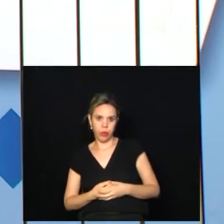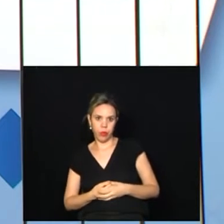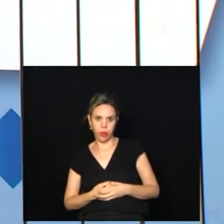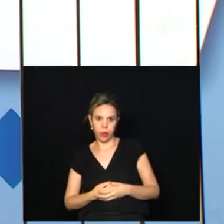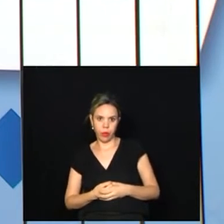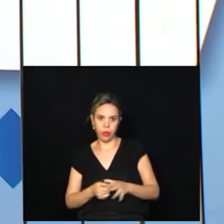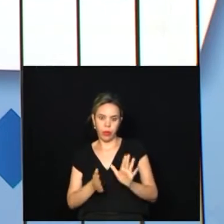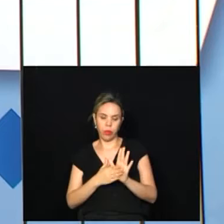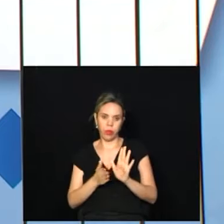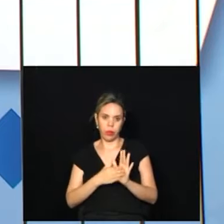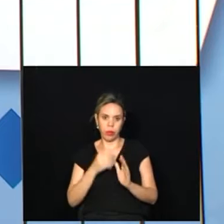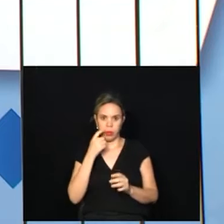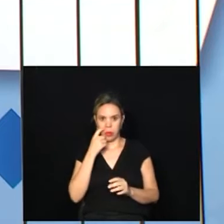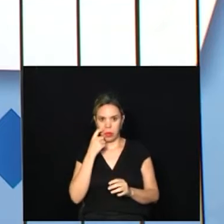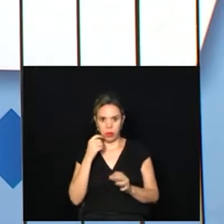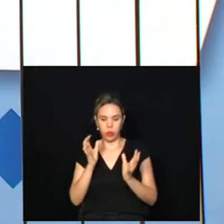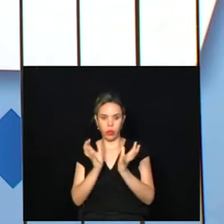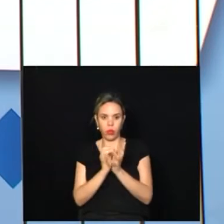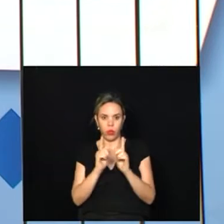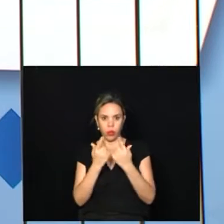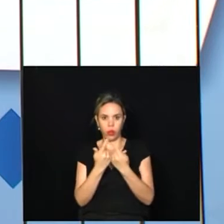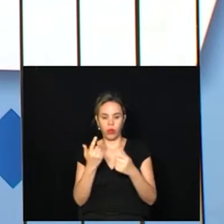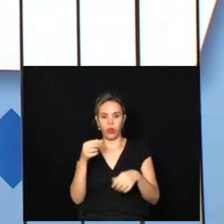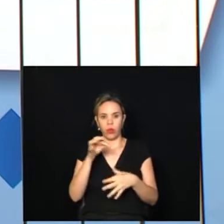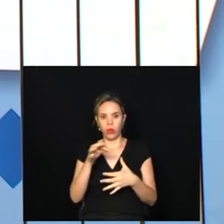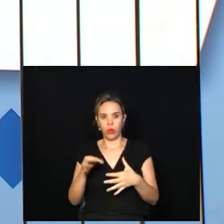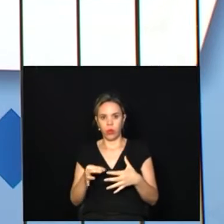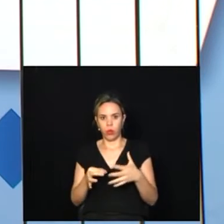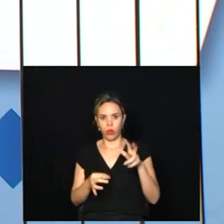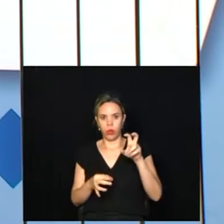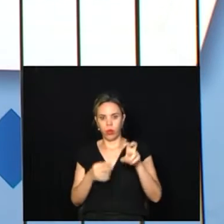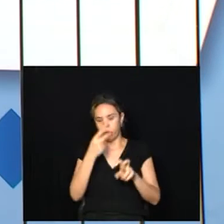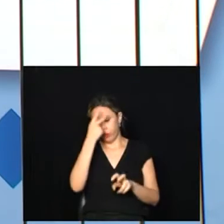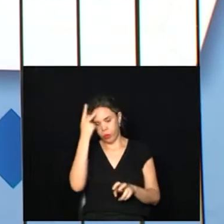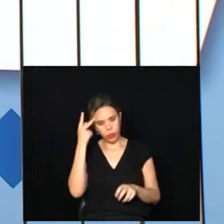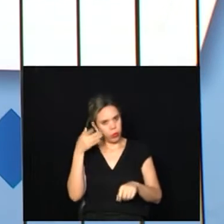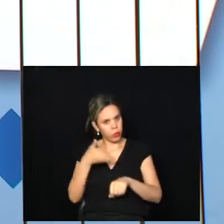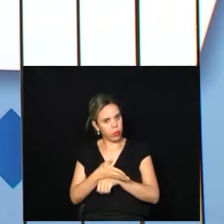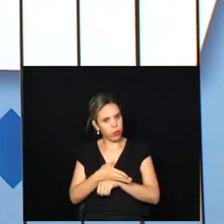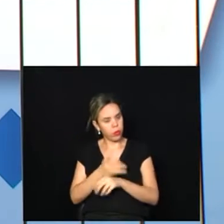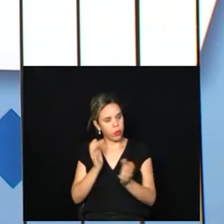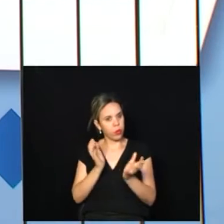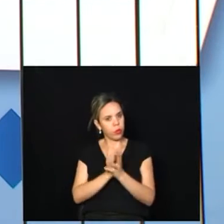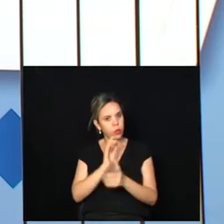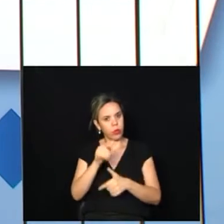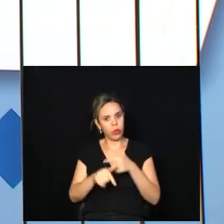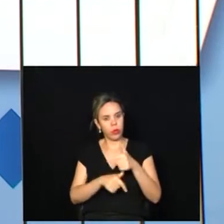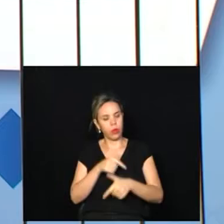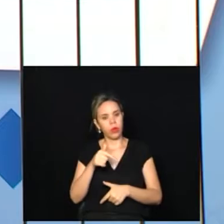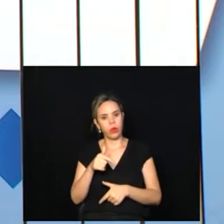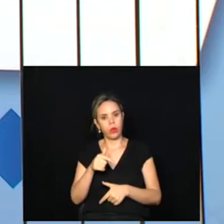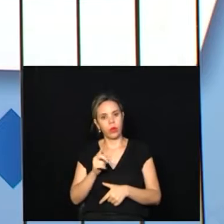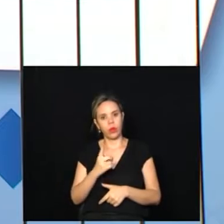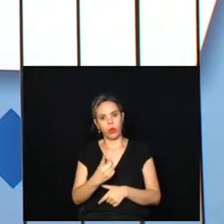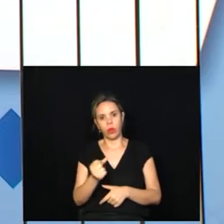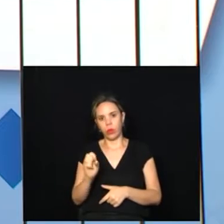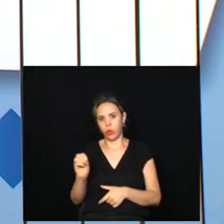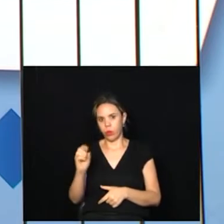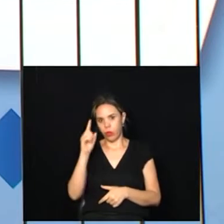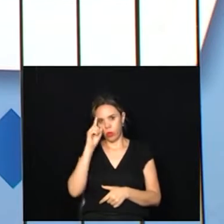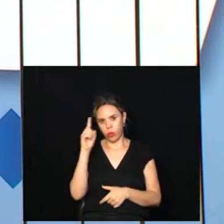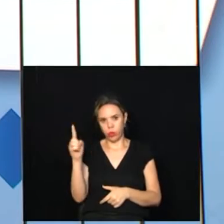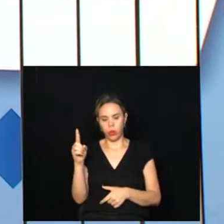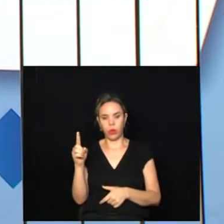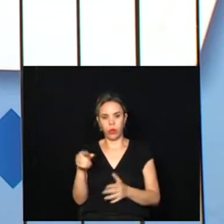E a proposta é que o grupo seja composto por 5 membros e que a comissão trabalhe por 180 dias